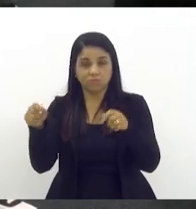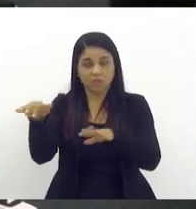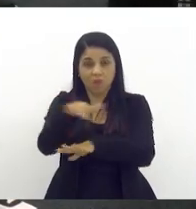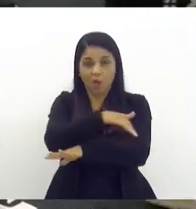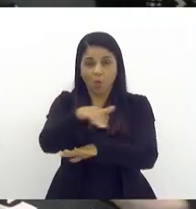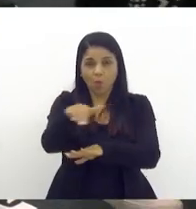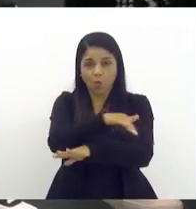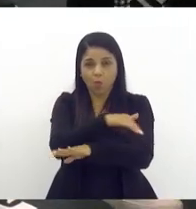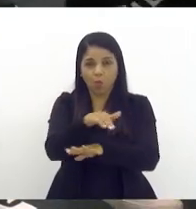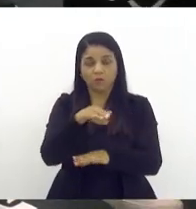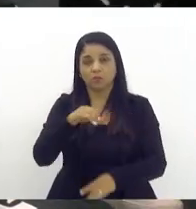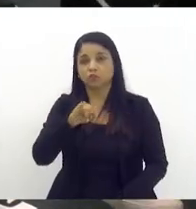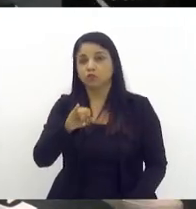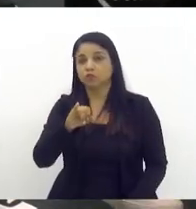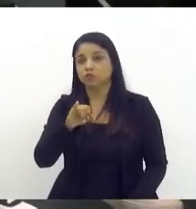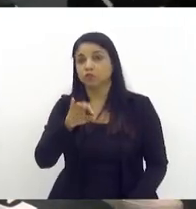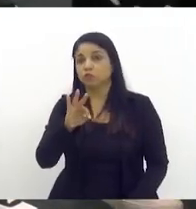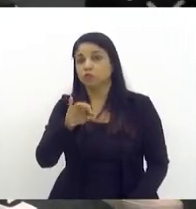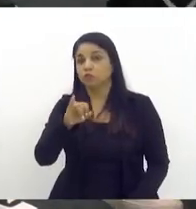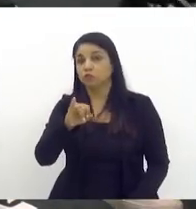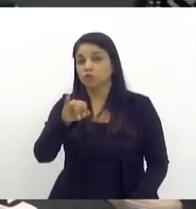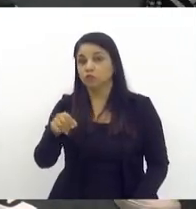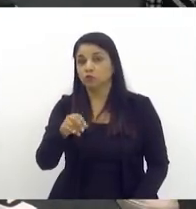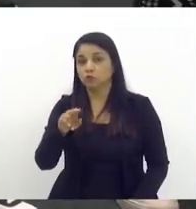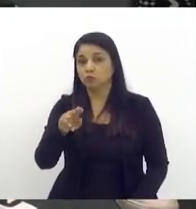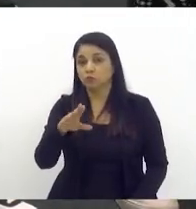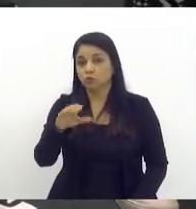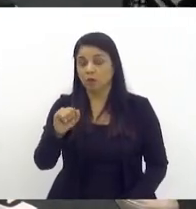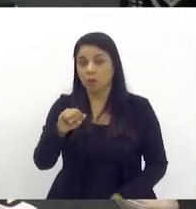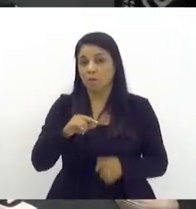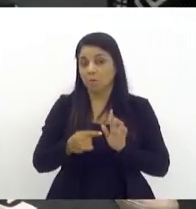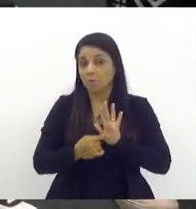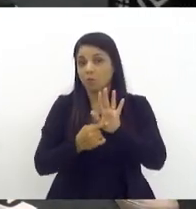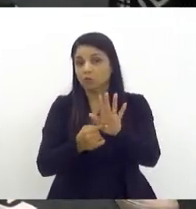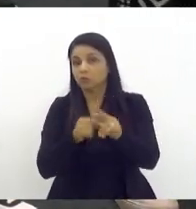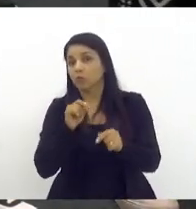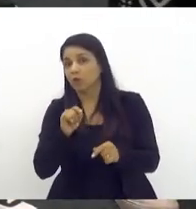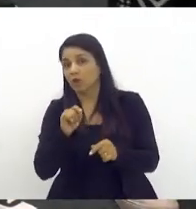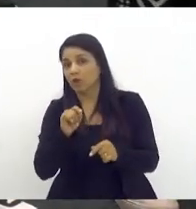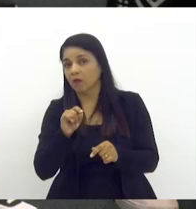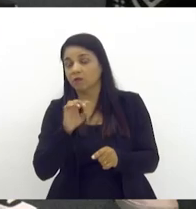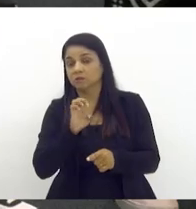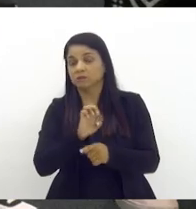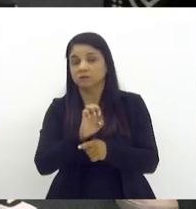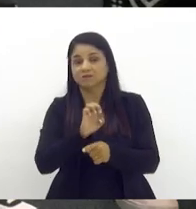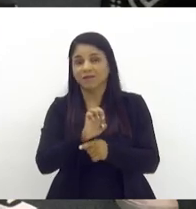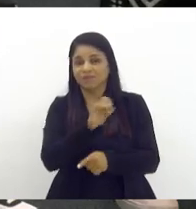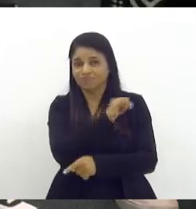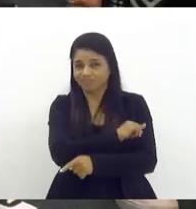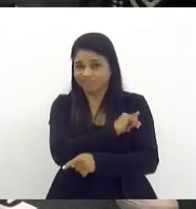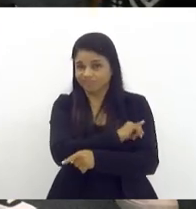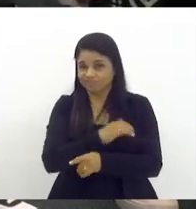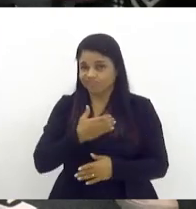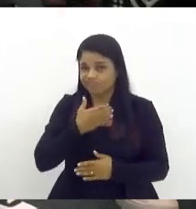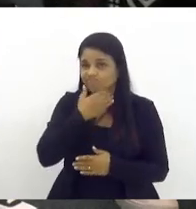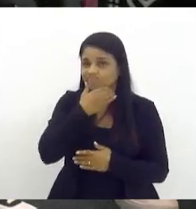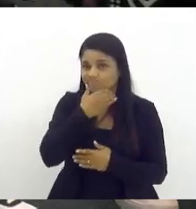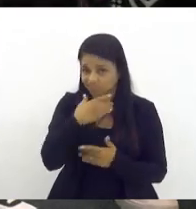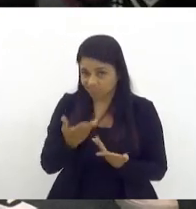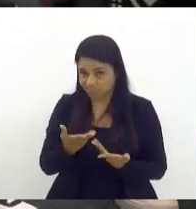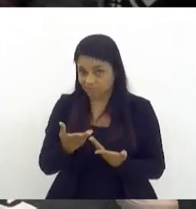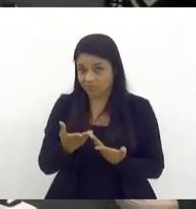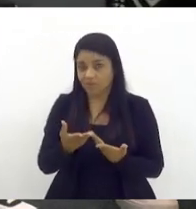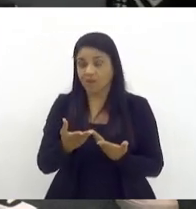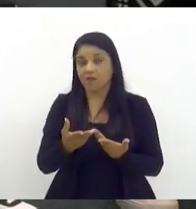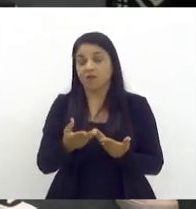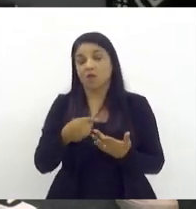ruas da Tijuca, foi o primeiro sinal de que o Estado do Rio de Janeiro estava entrando numa crise. Eu espero que agora não seja